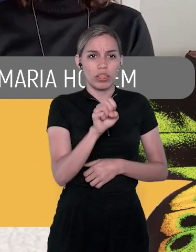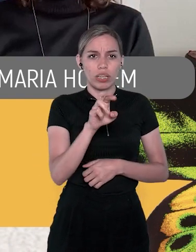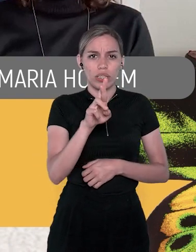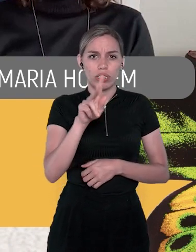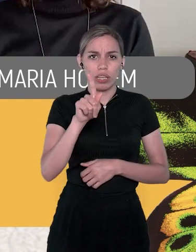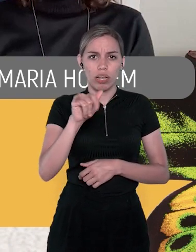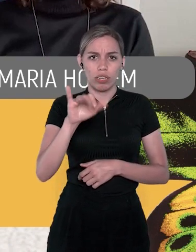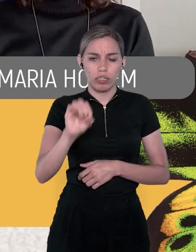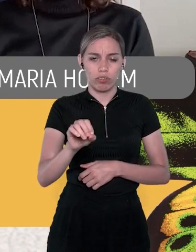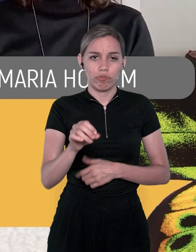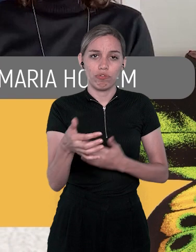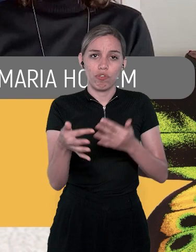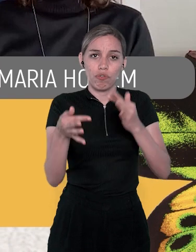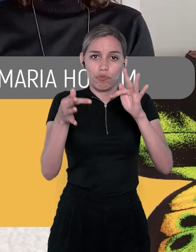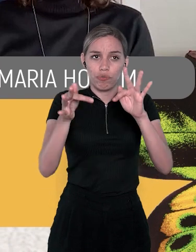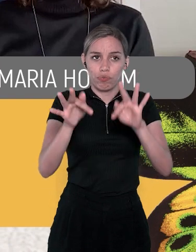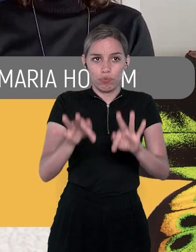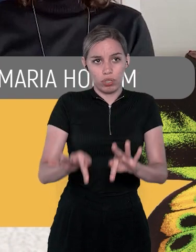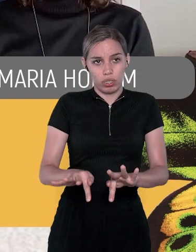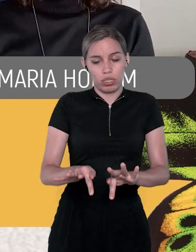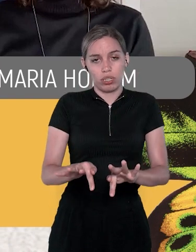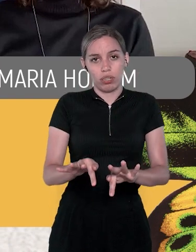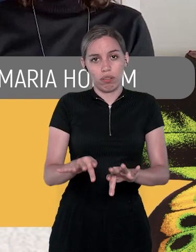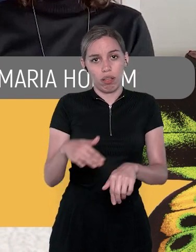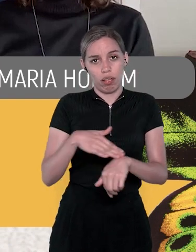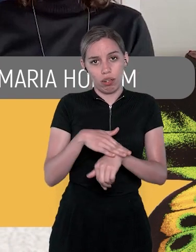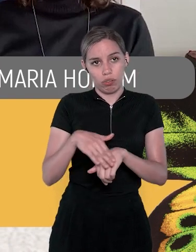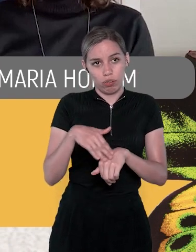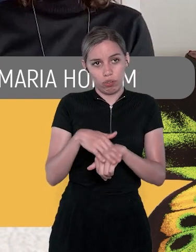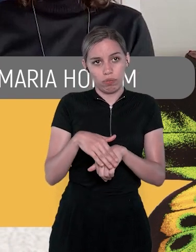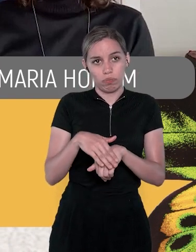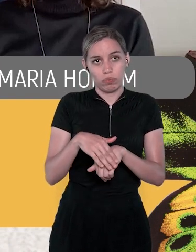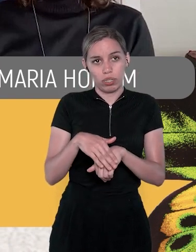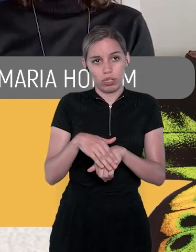Sérgio, para fazer esse